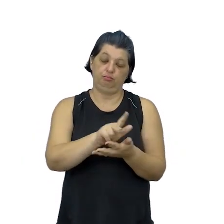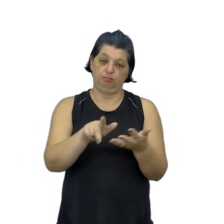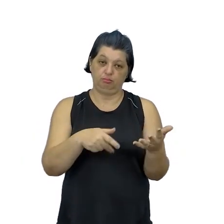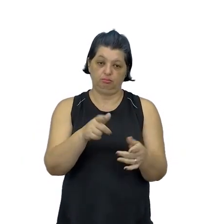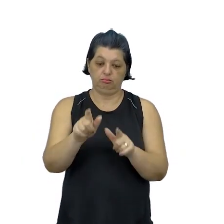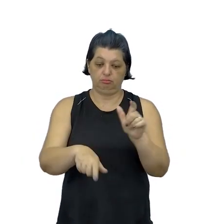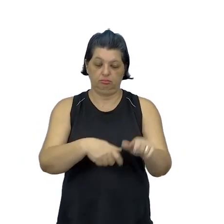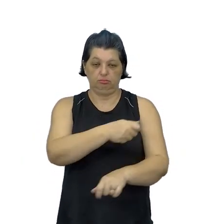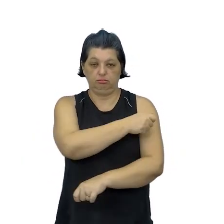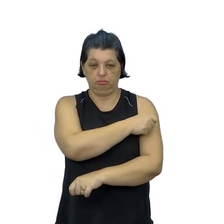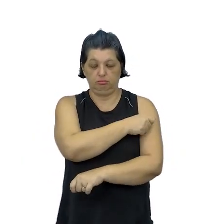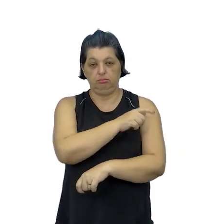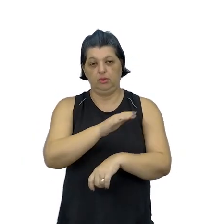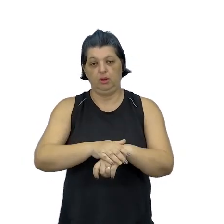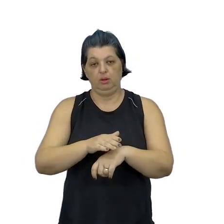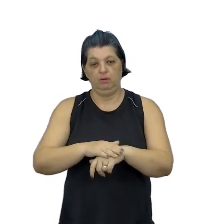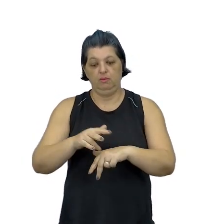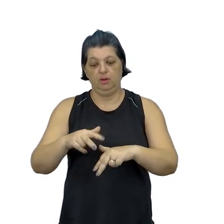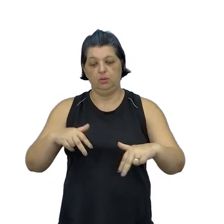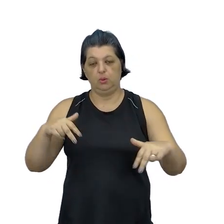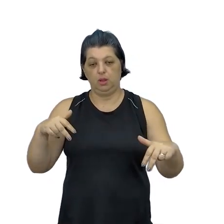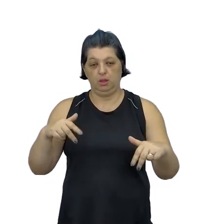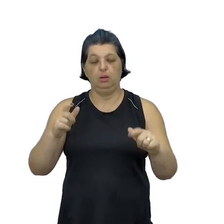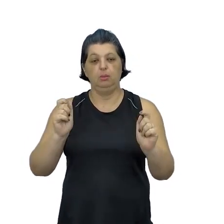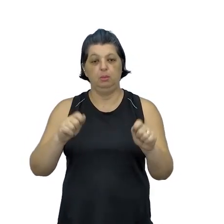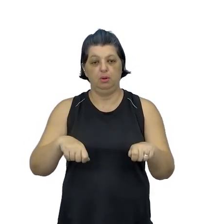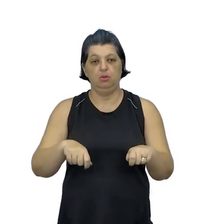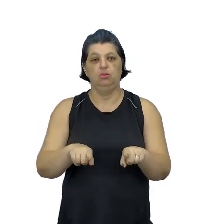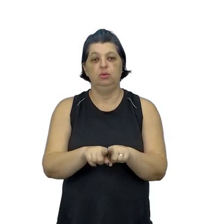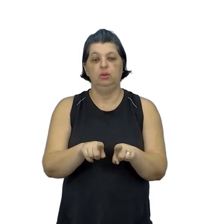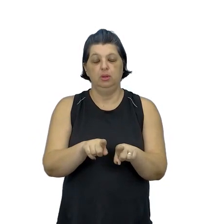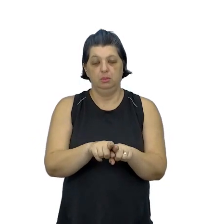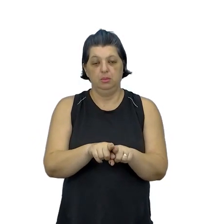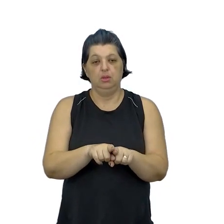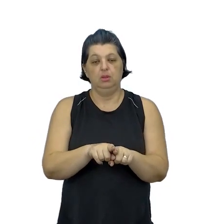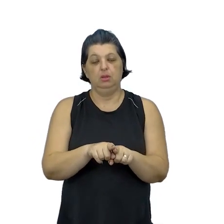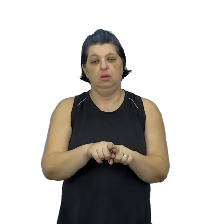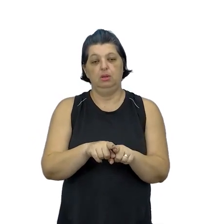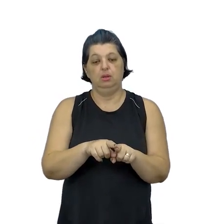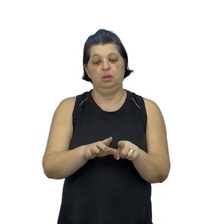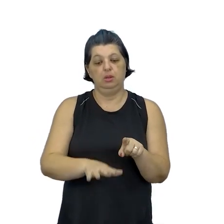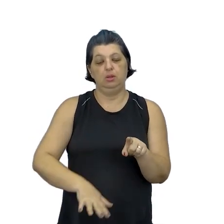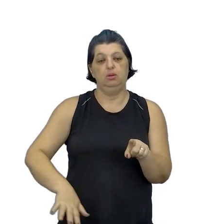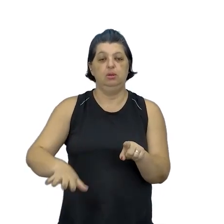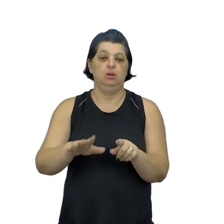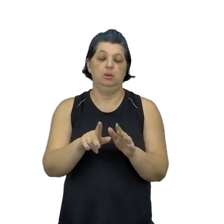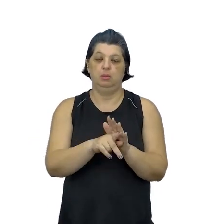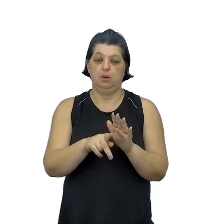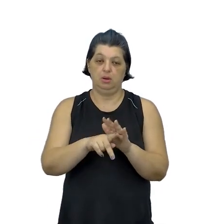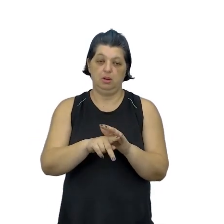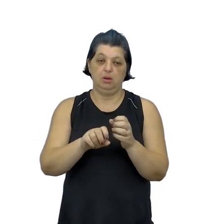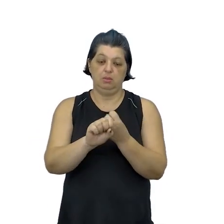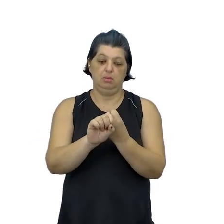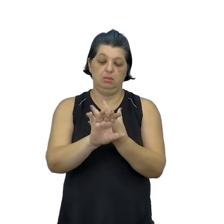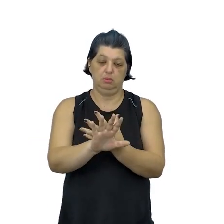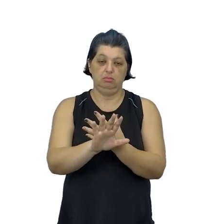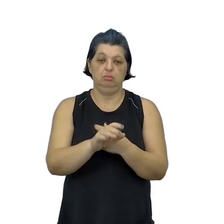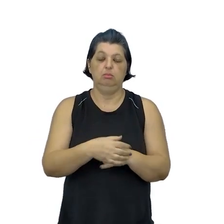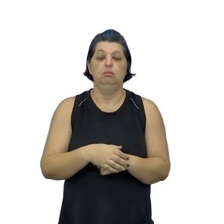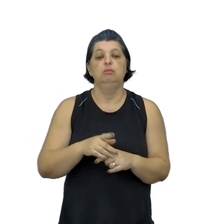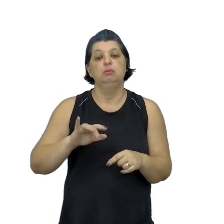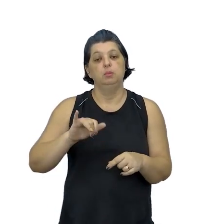realiza online poderem ser registradas no ambiente virtual de aprendizagem cria oportunidade para o professor